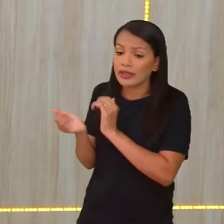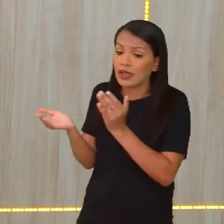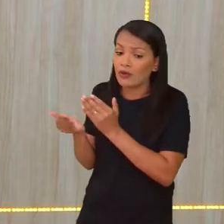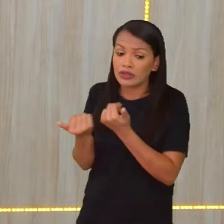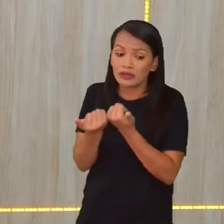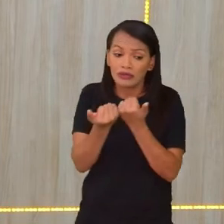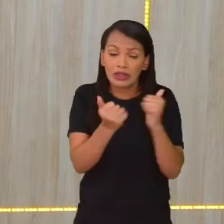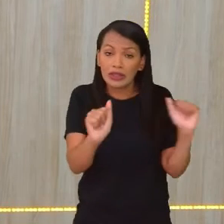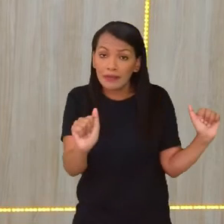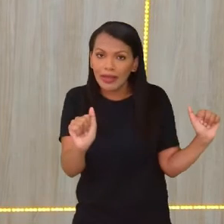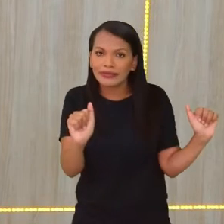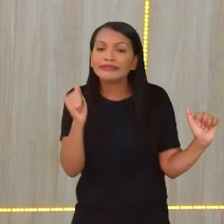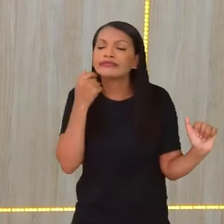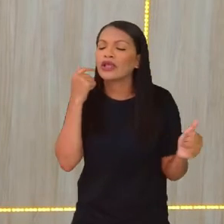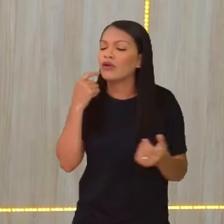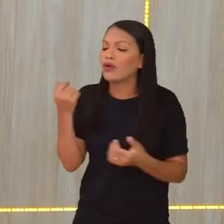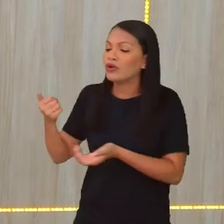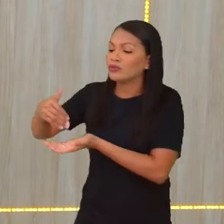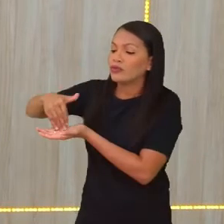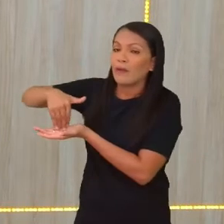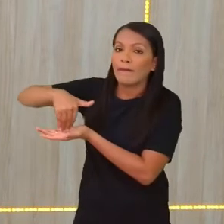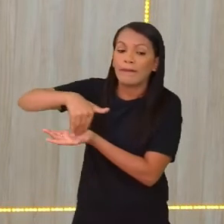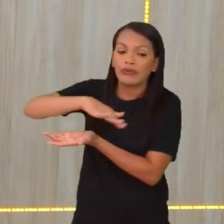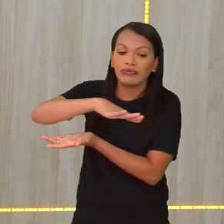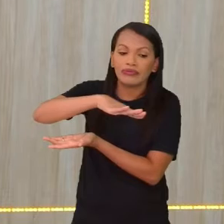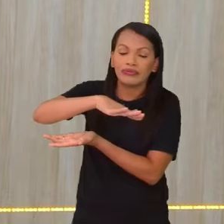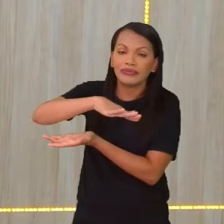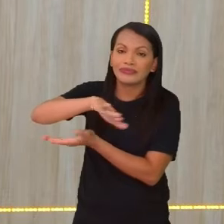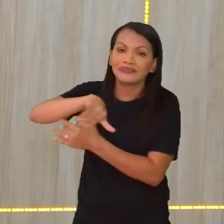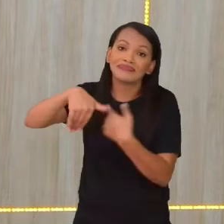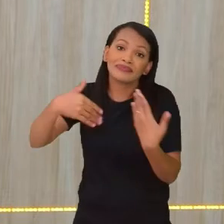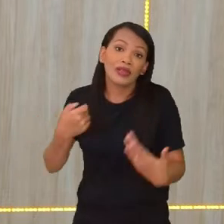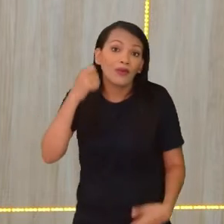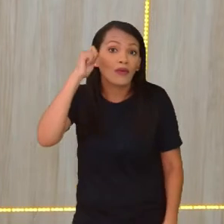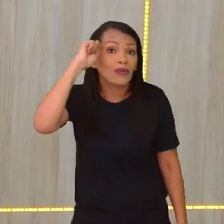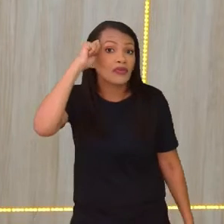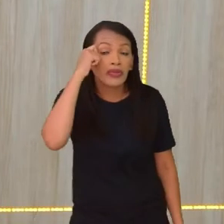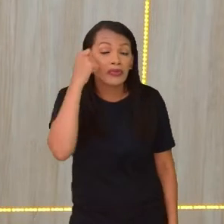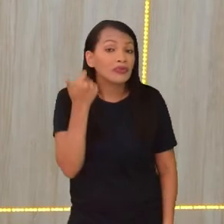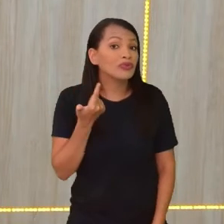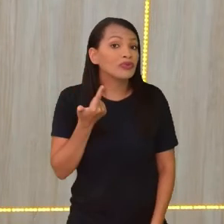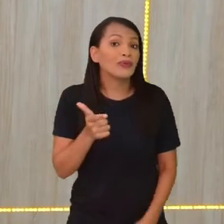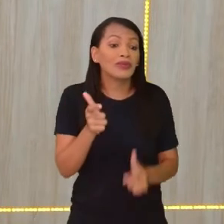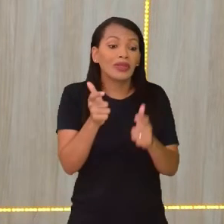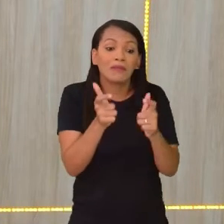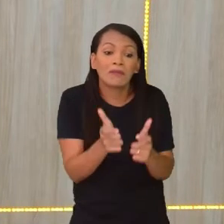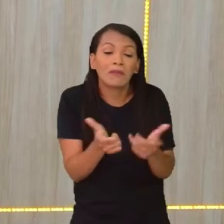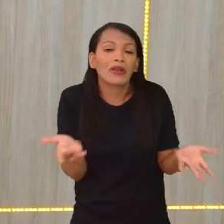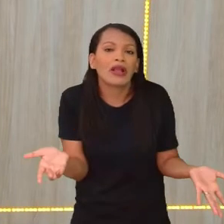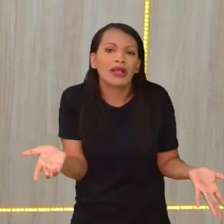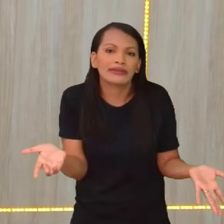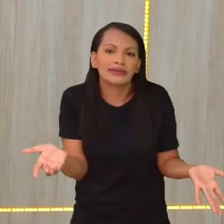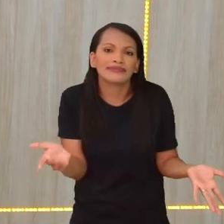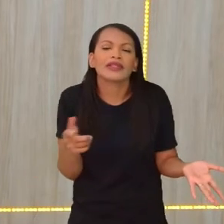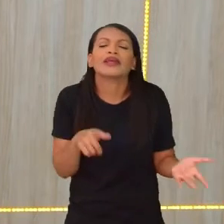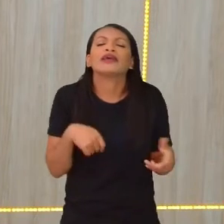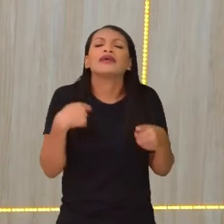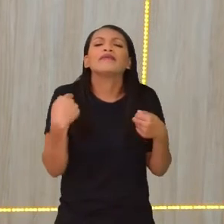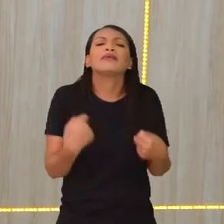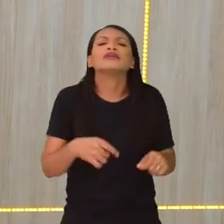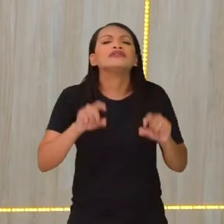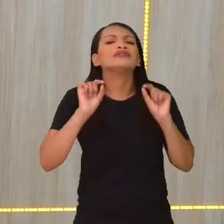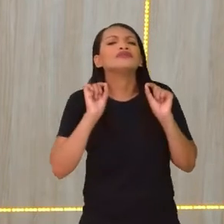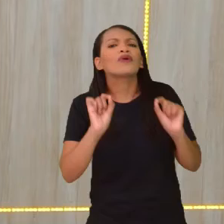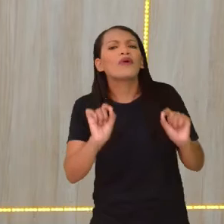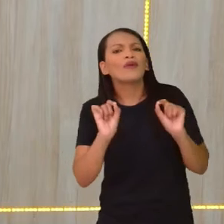cortiços, né? E esses cortiços, né, em um momento da nossa história, evoluíram, né, para o que hoje a gente